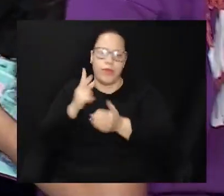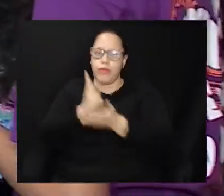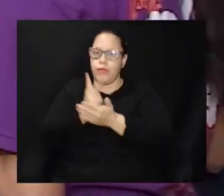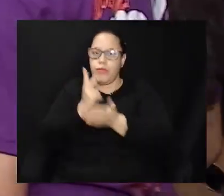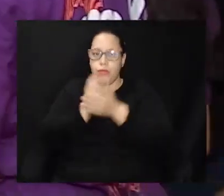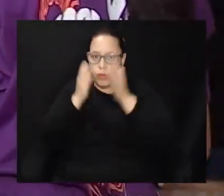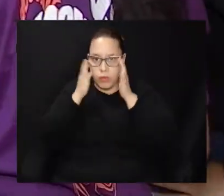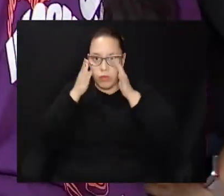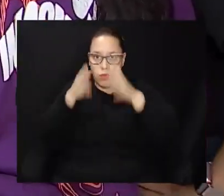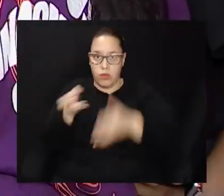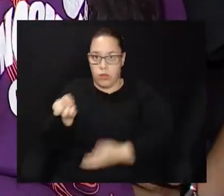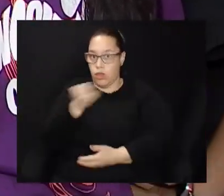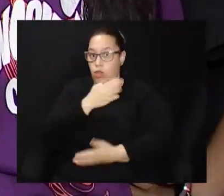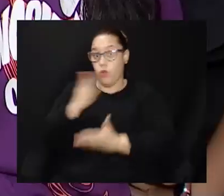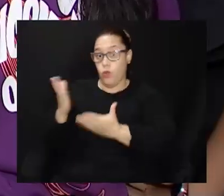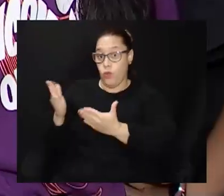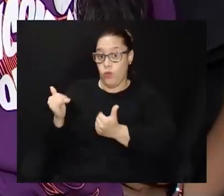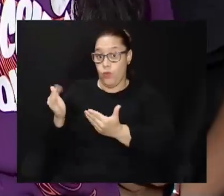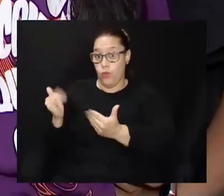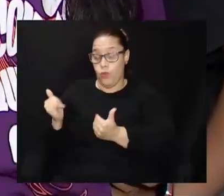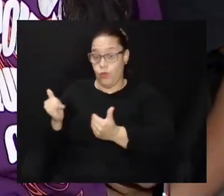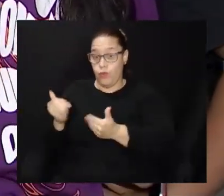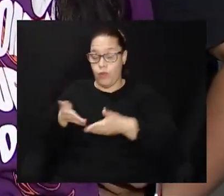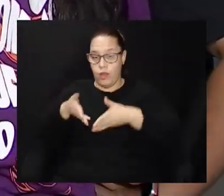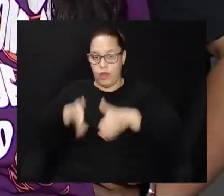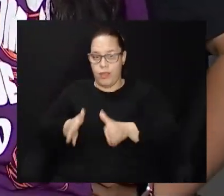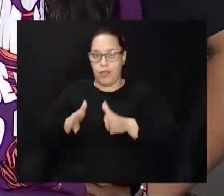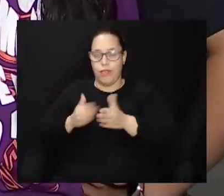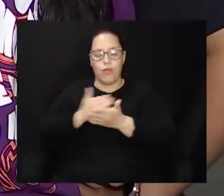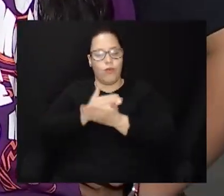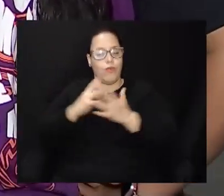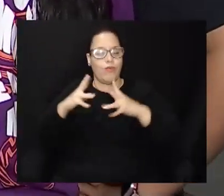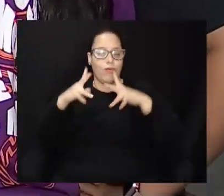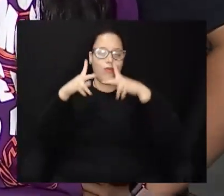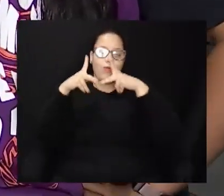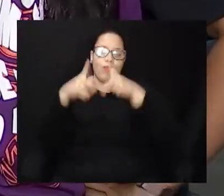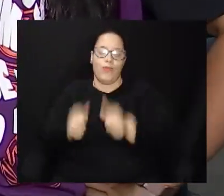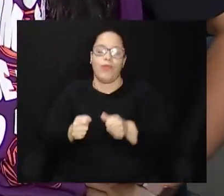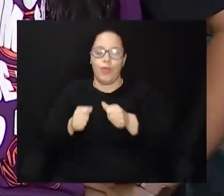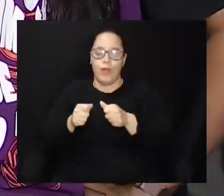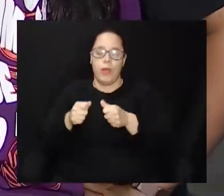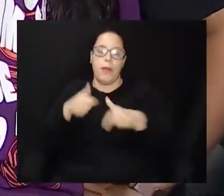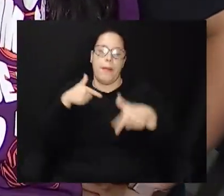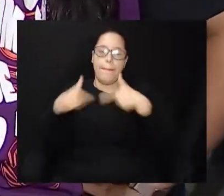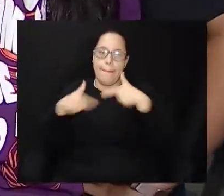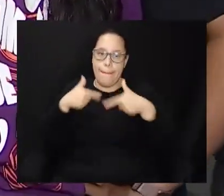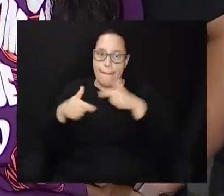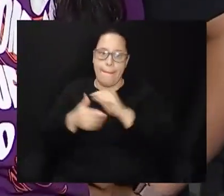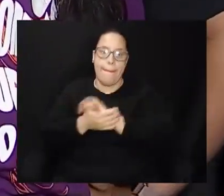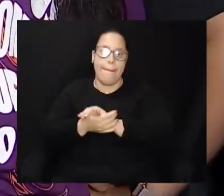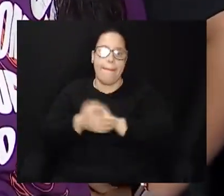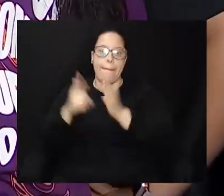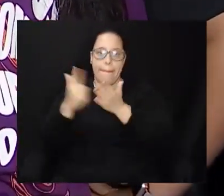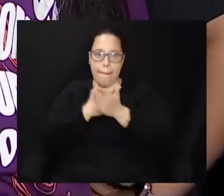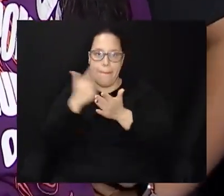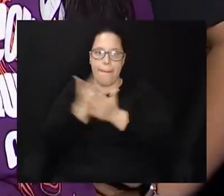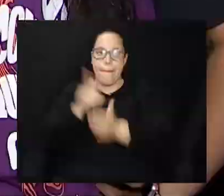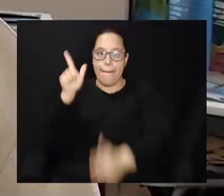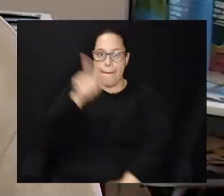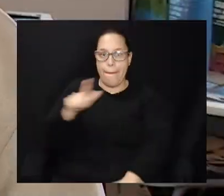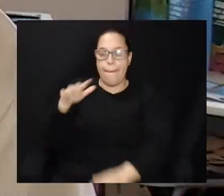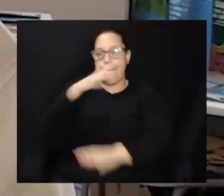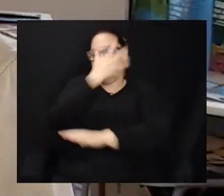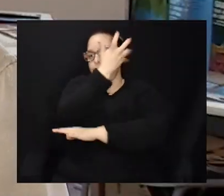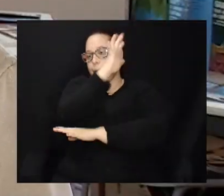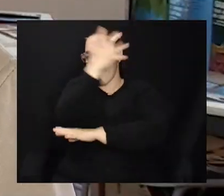geração. Nascer um bebê, recomeça tudo. Então você trabalhar com livros, literatura, natureza,